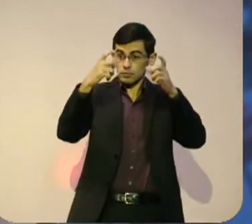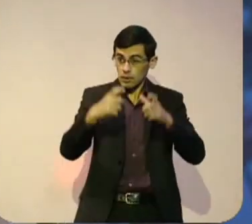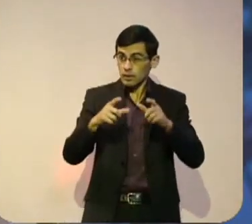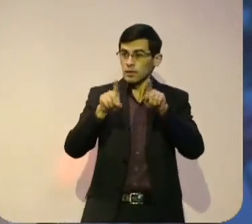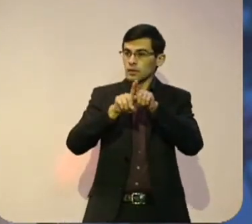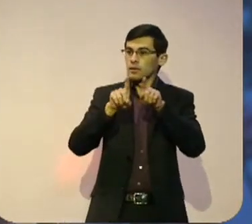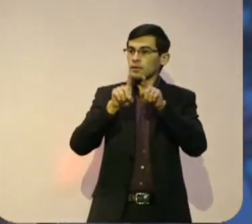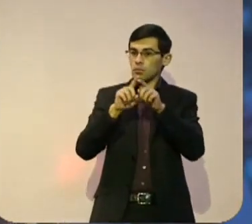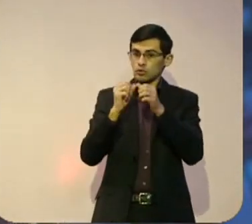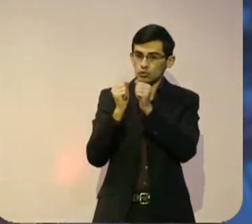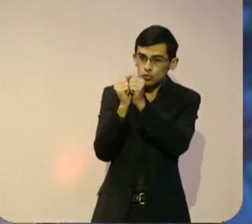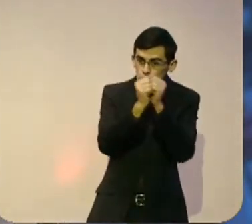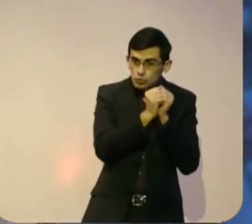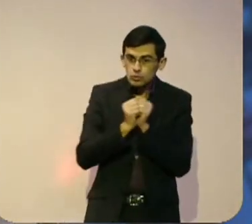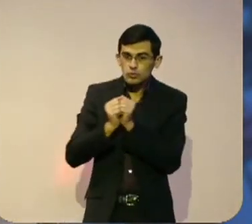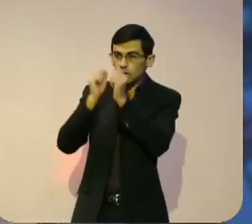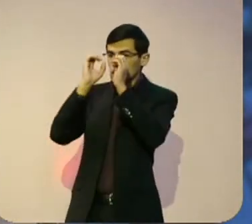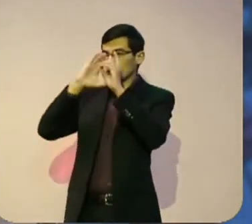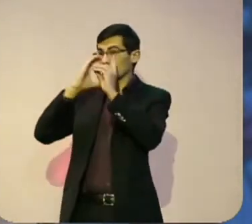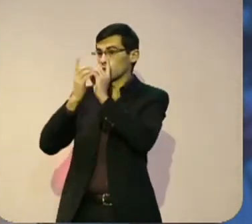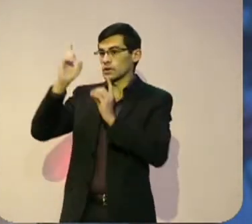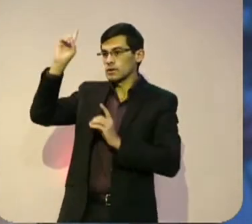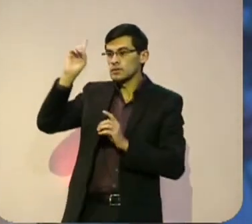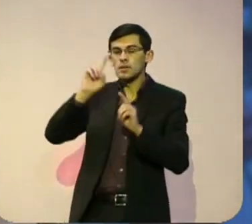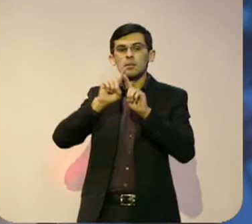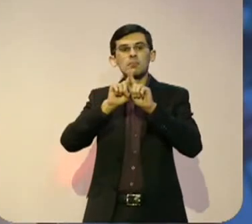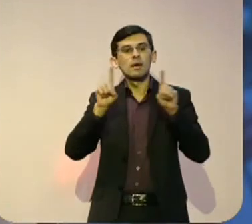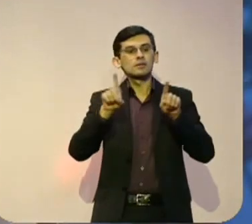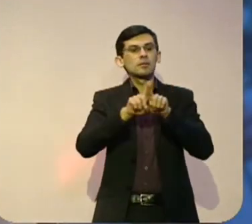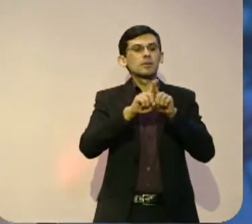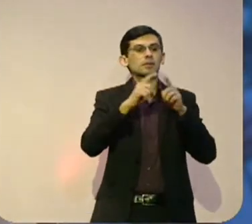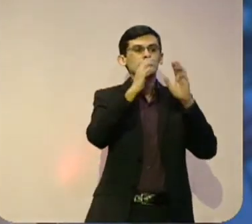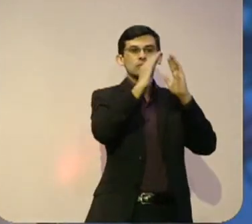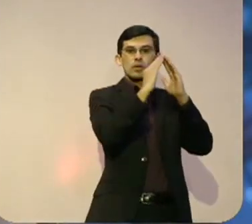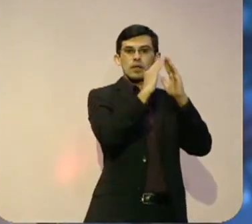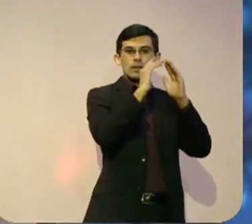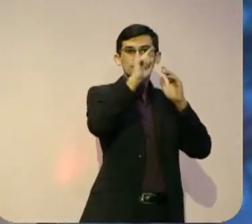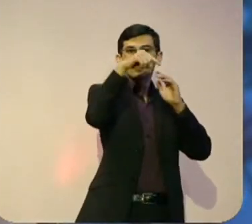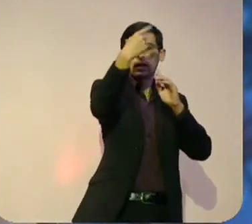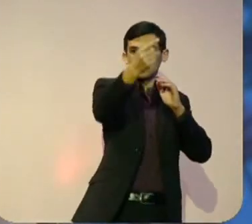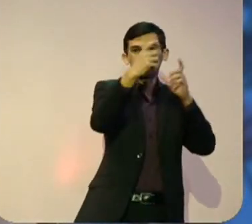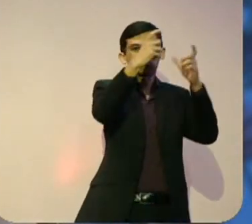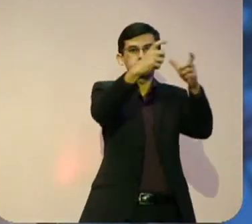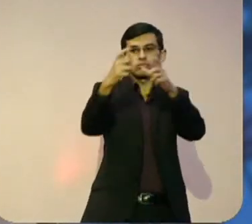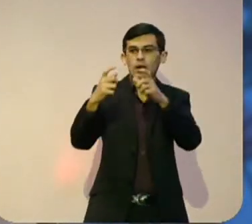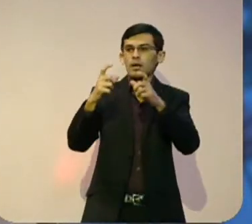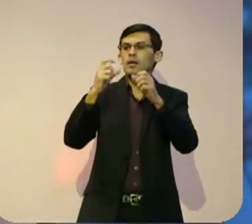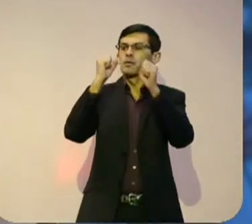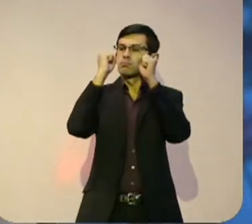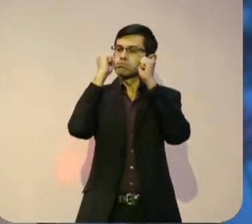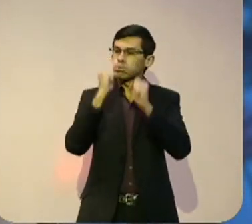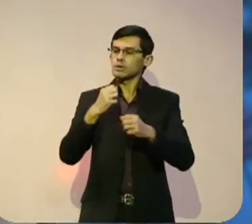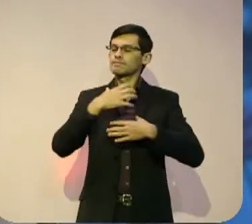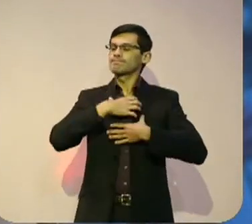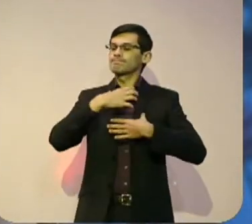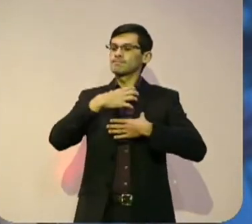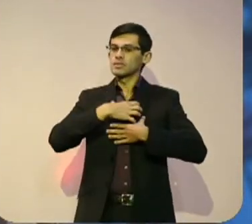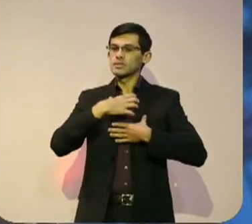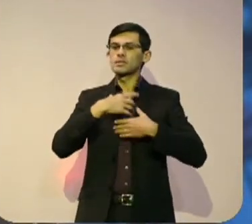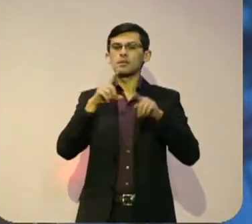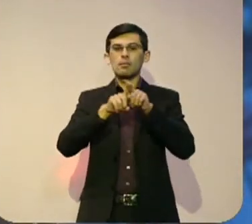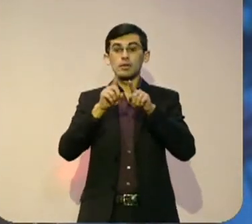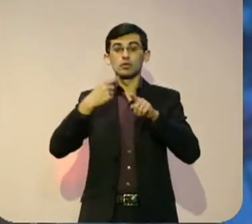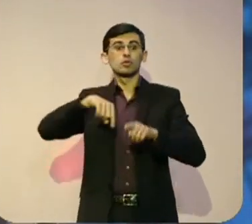lugar, quando estamos presentes aqui cultuando, mas aí também onde você está, do outro lado da tela, que você perceba assim, como